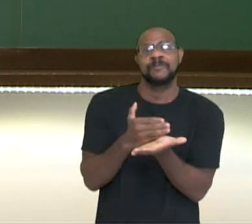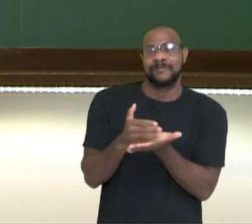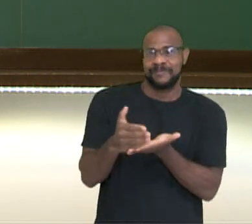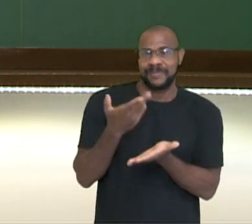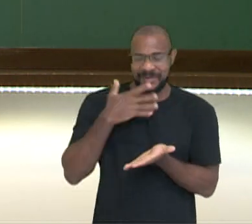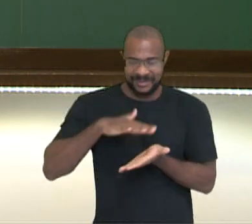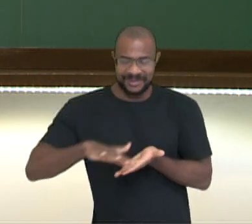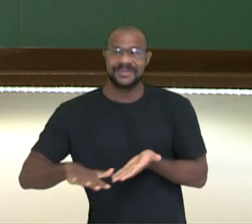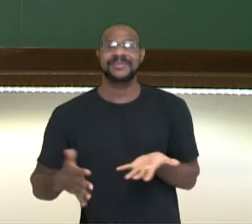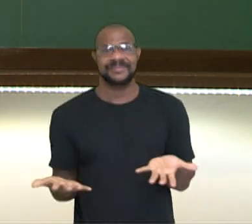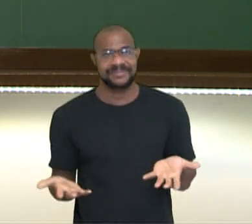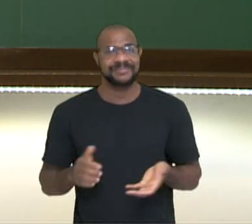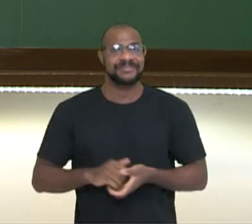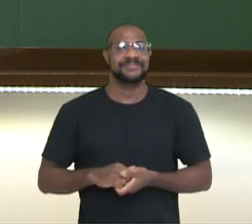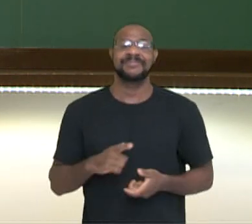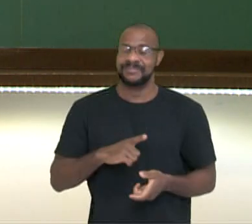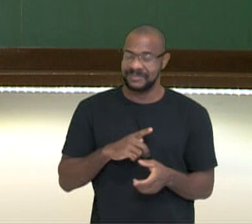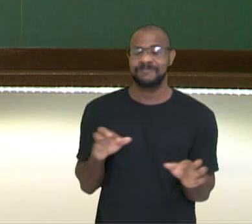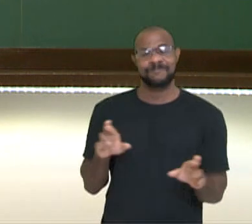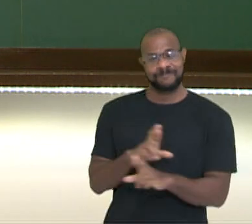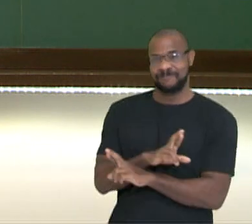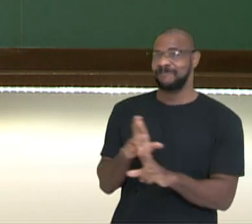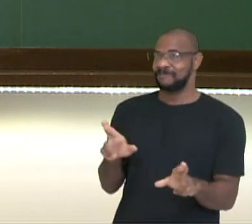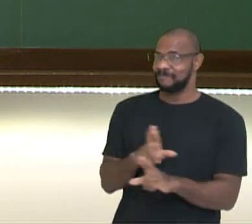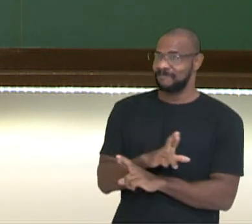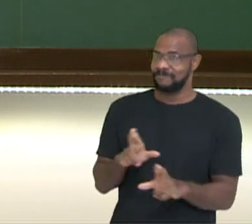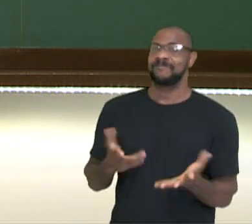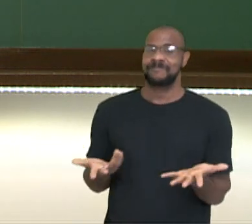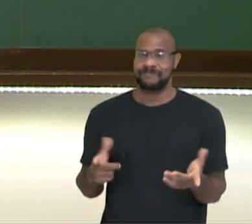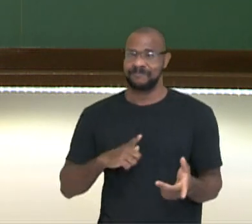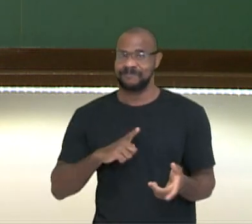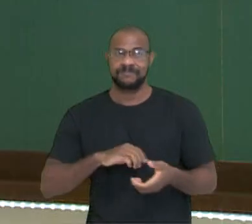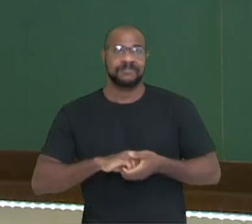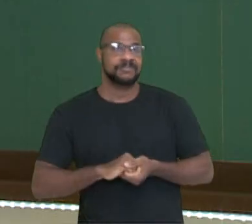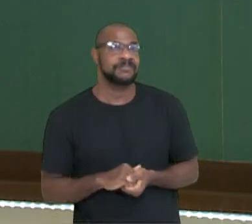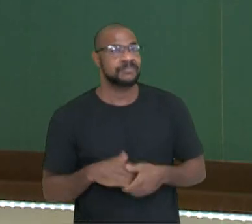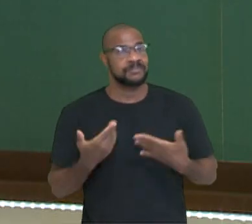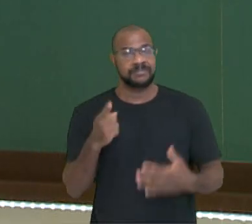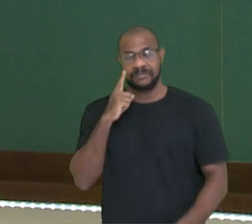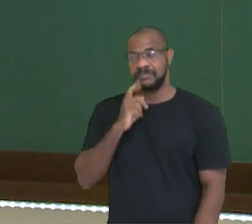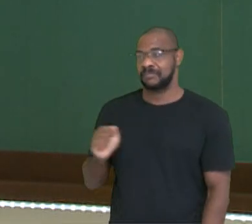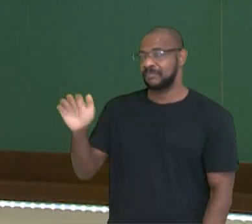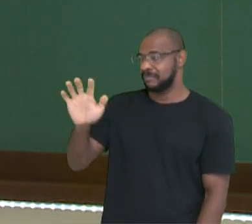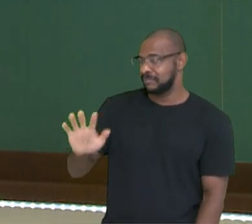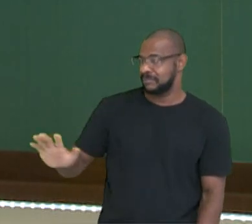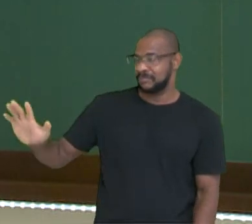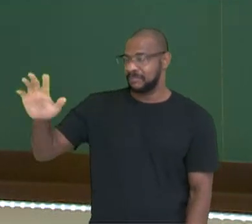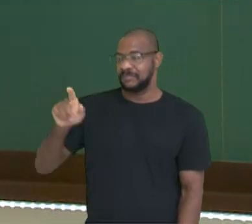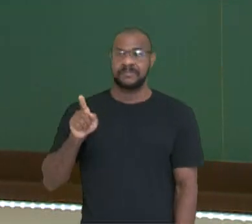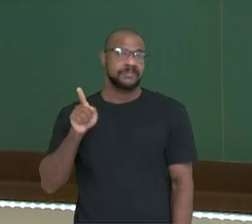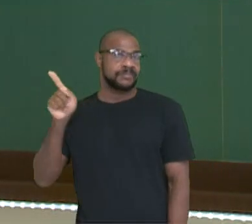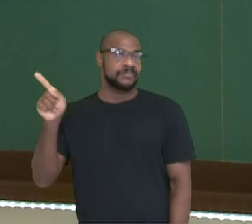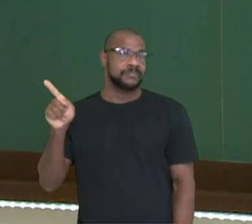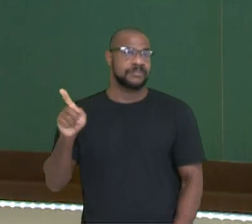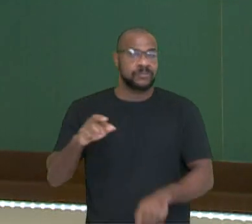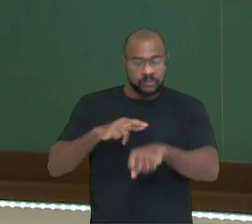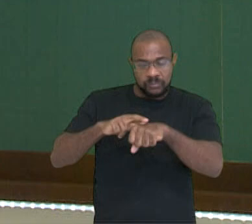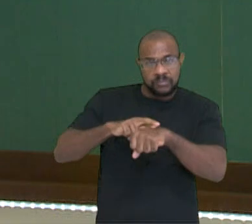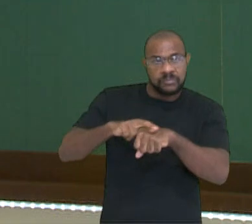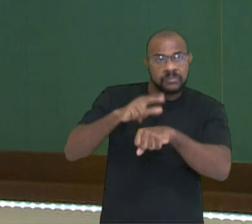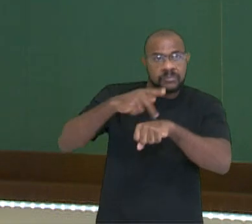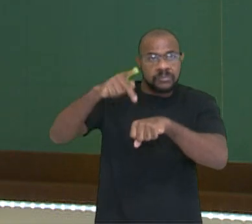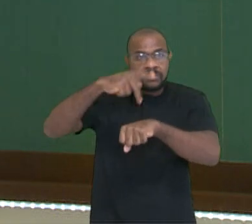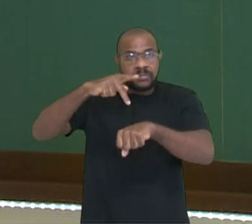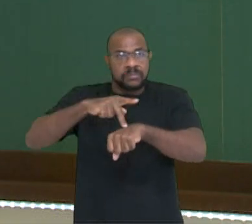outra e descobriram que tinha relação, sim. Então, olha só. Aqui a gente está vendo nesse mapa, em roxo, os países que